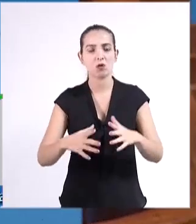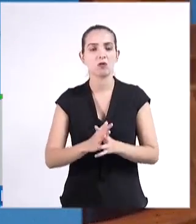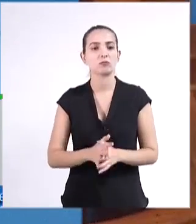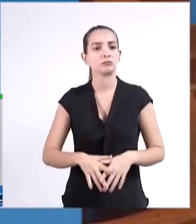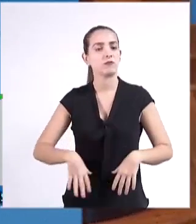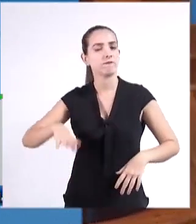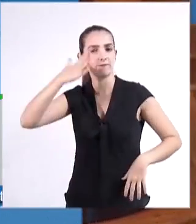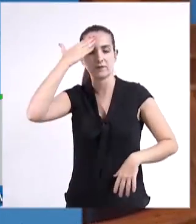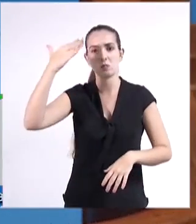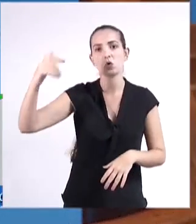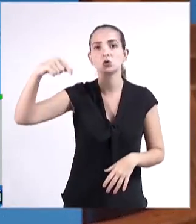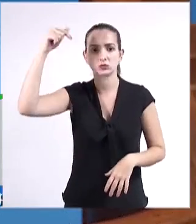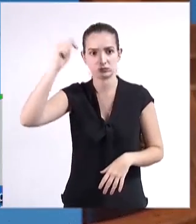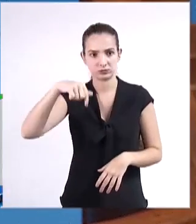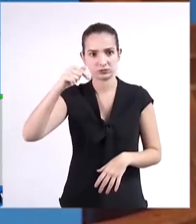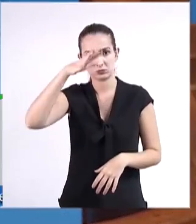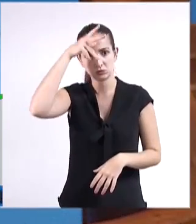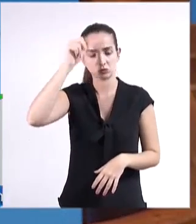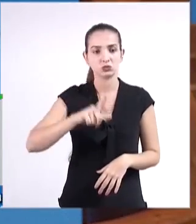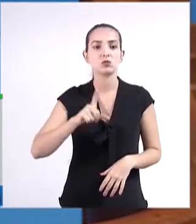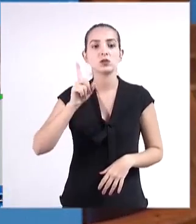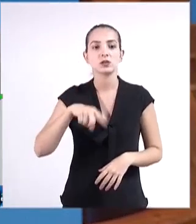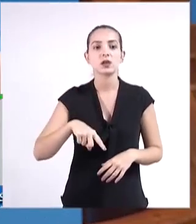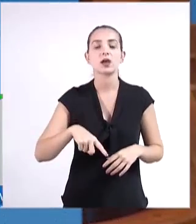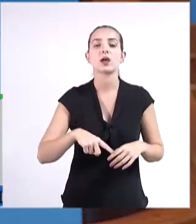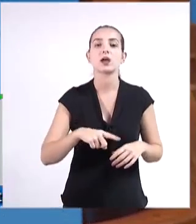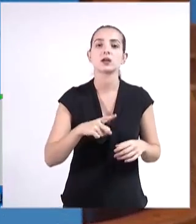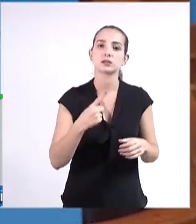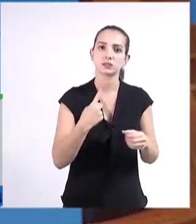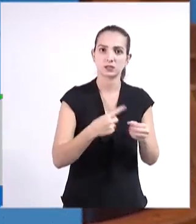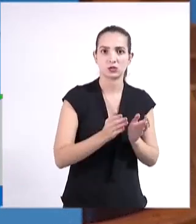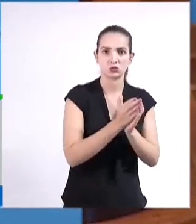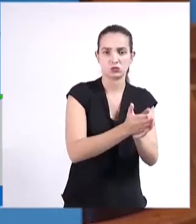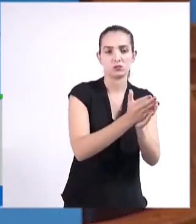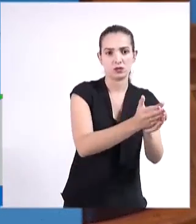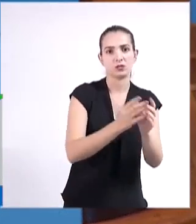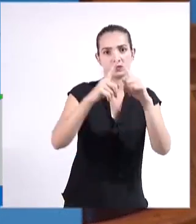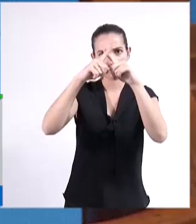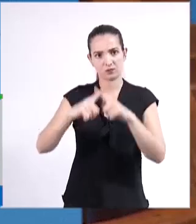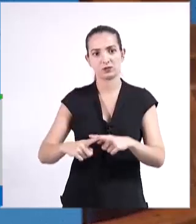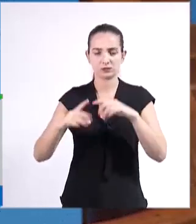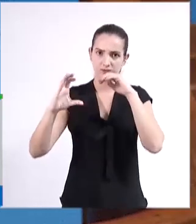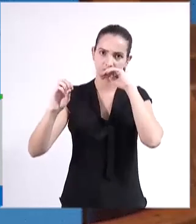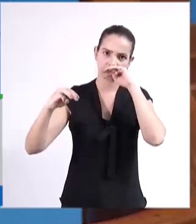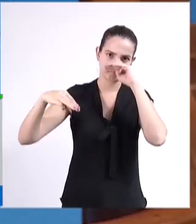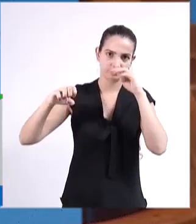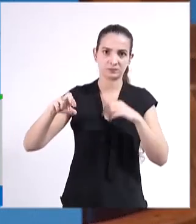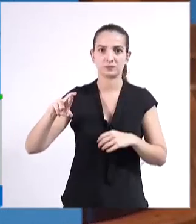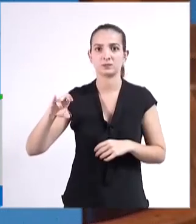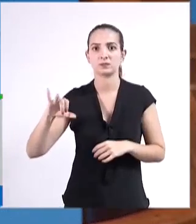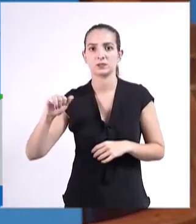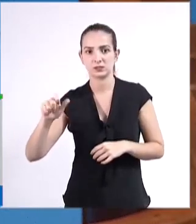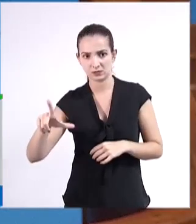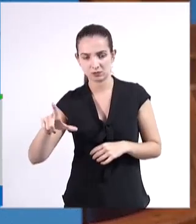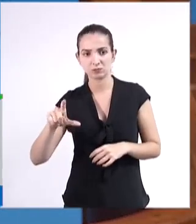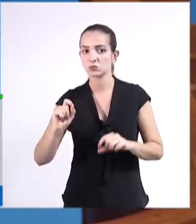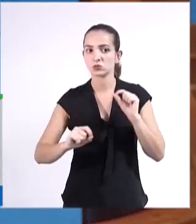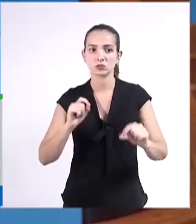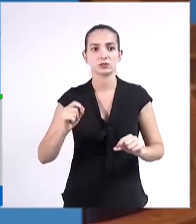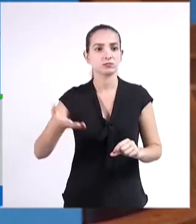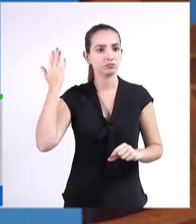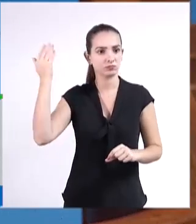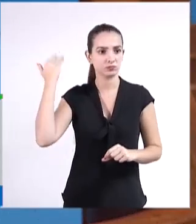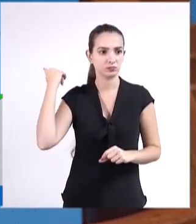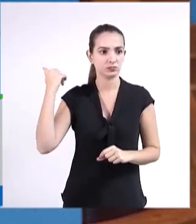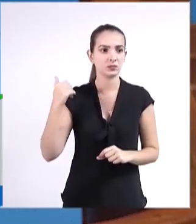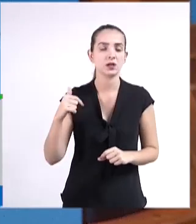meu corumbaense e o Comercial. E a exemplo desse clássico, nós tínhamos um aqui em Campo Grande que